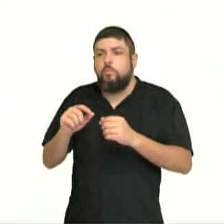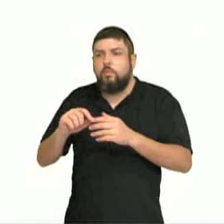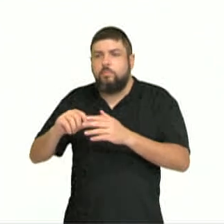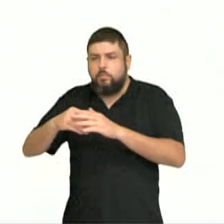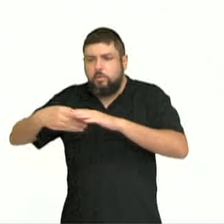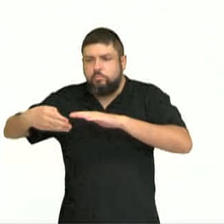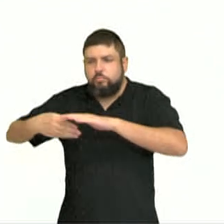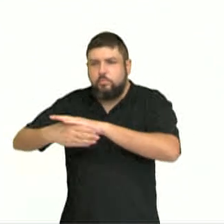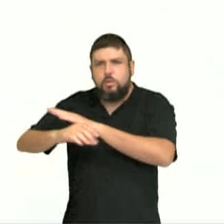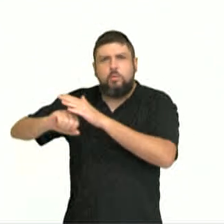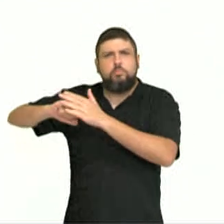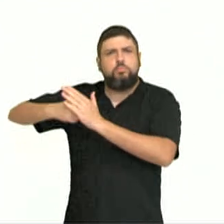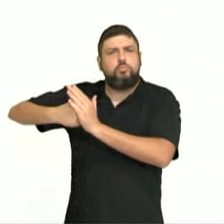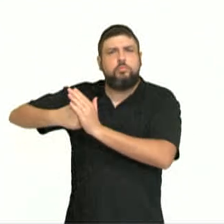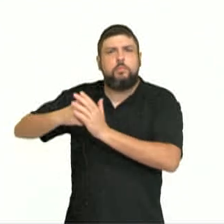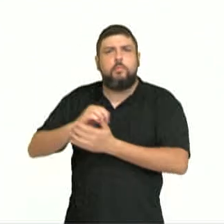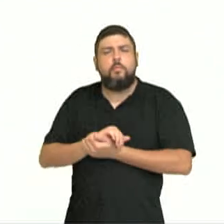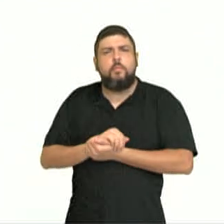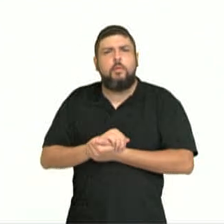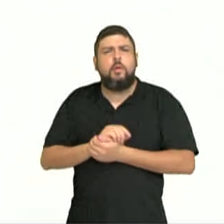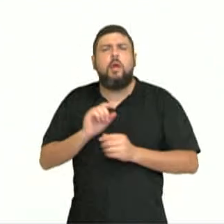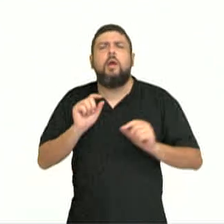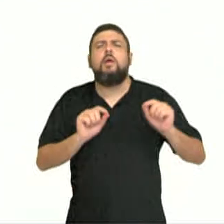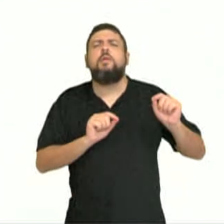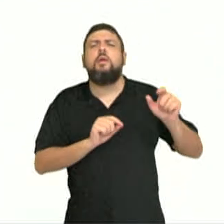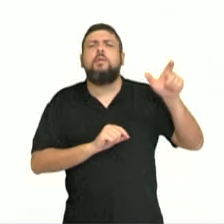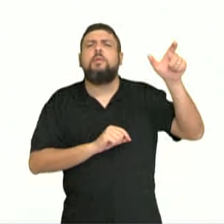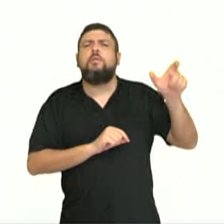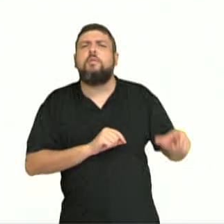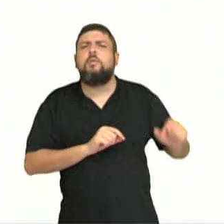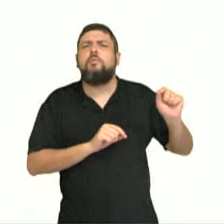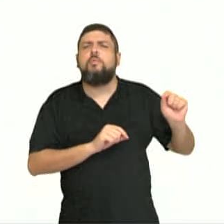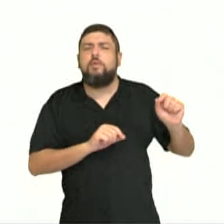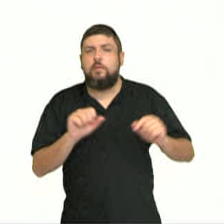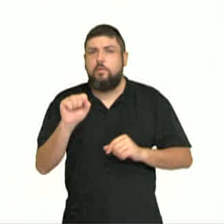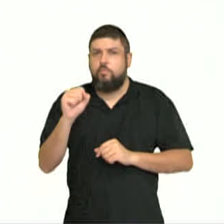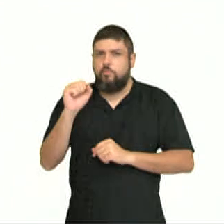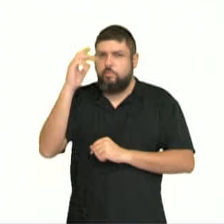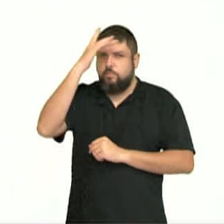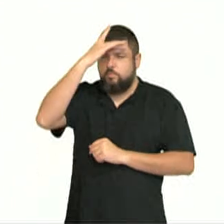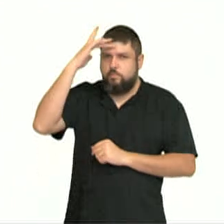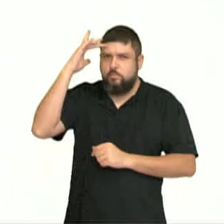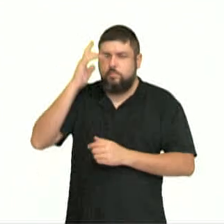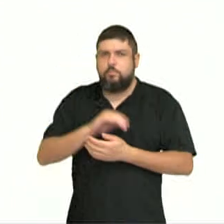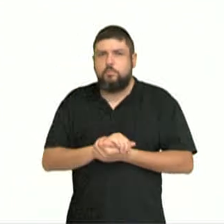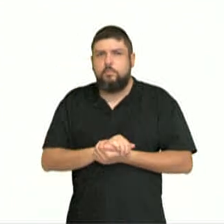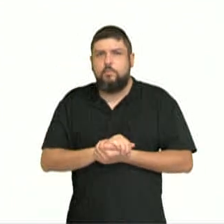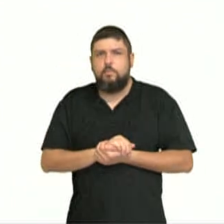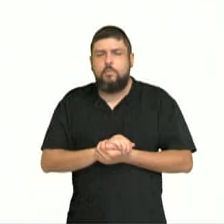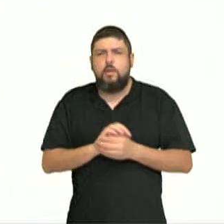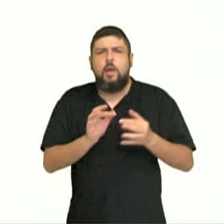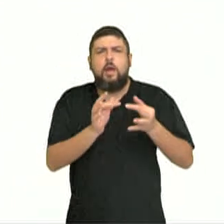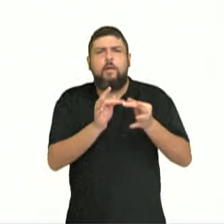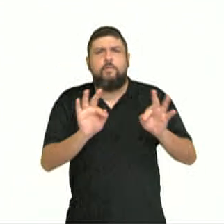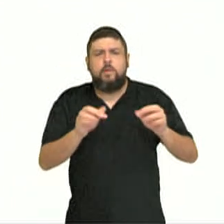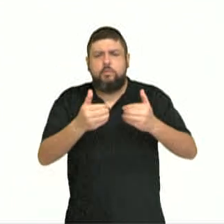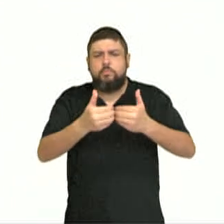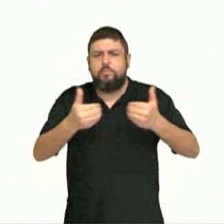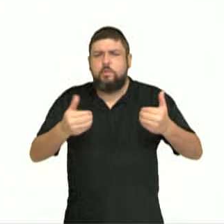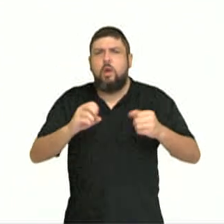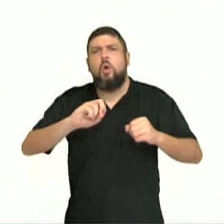Espanha. Quem é o sujeito? 8 ladrões. A frase é coordenada ou